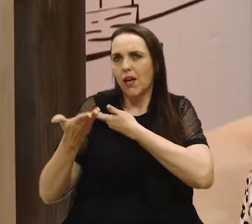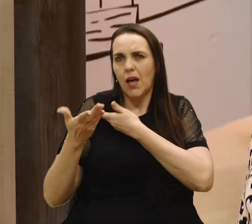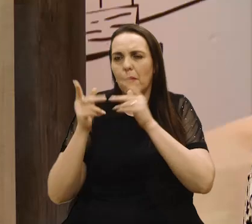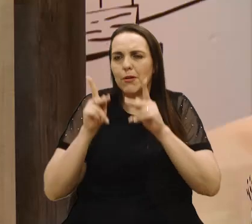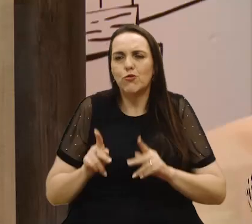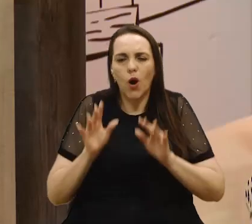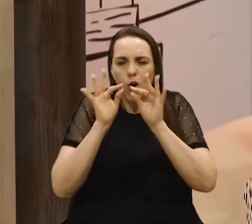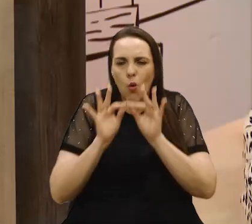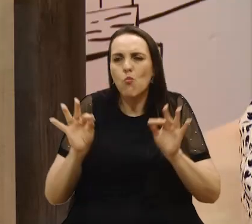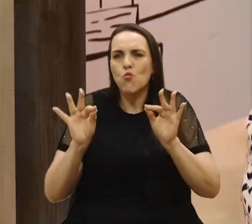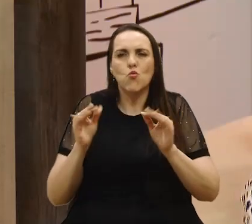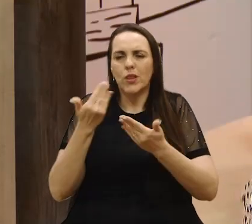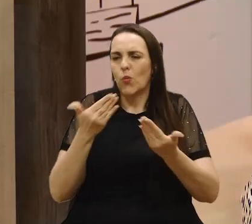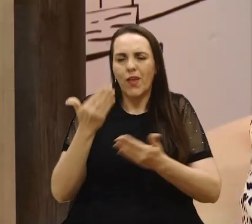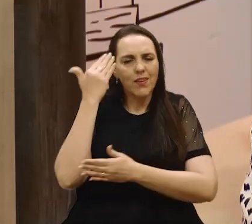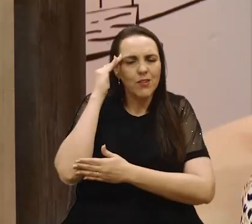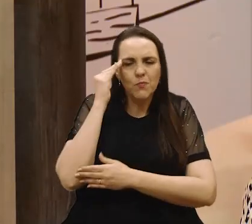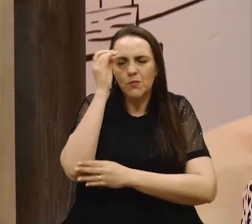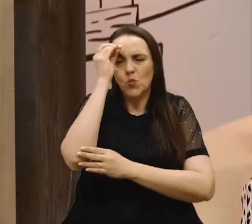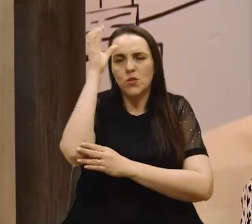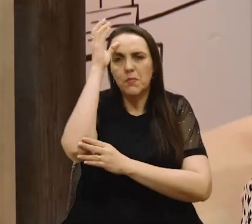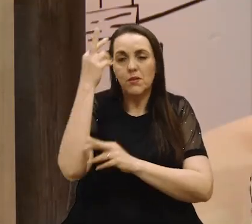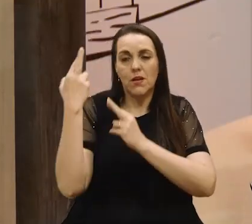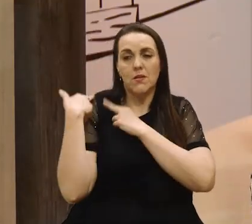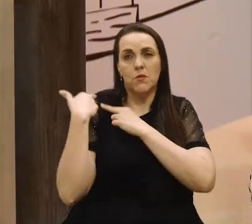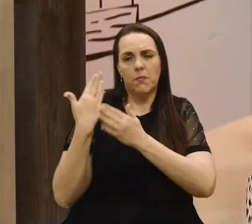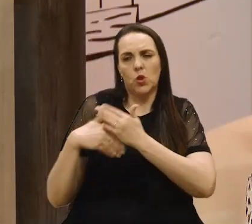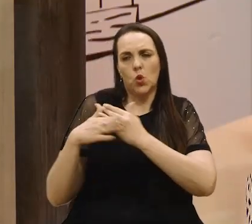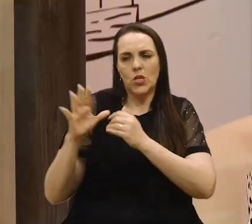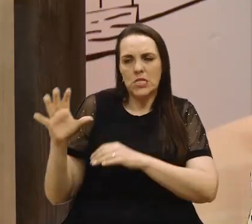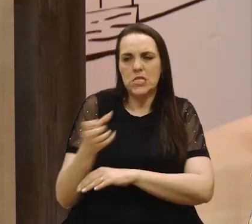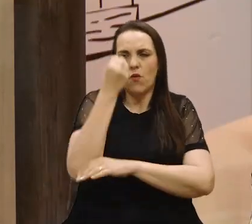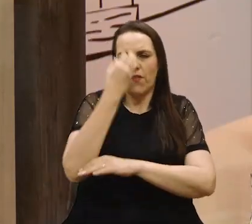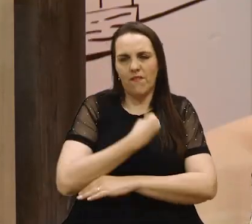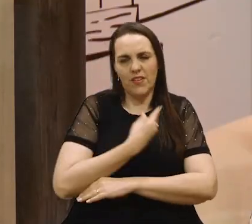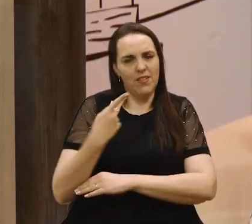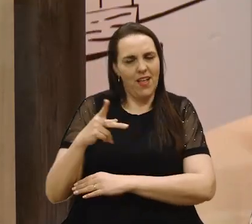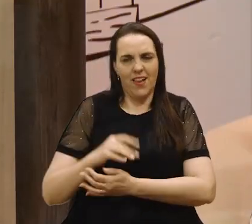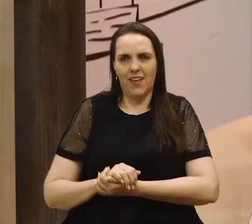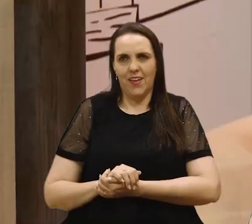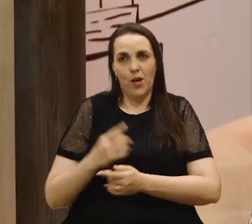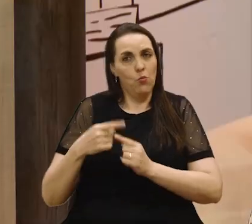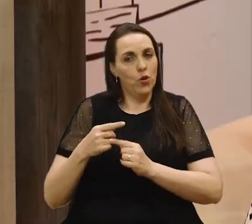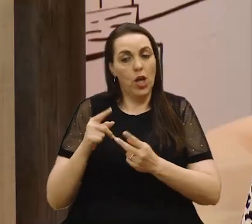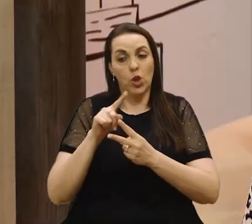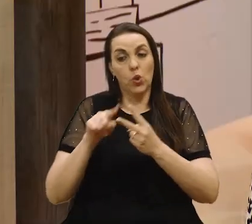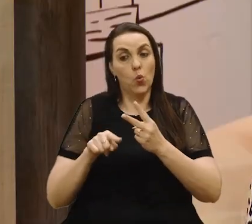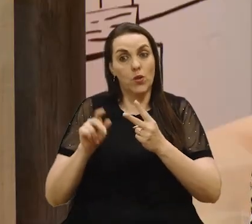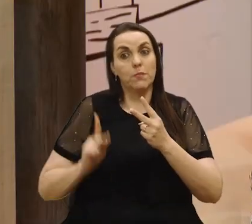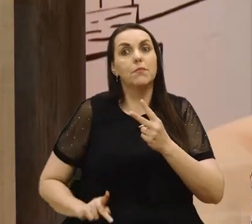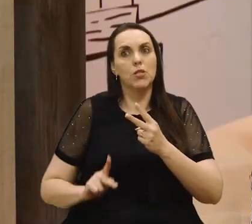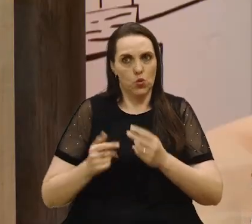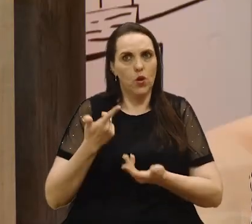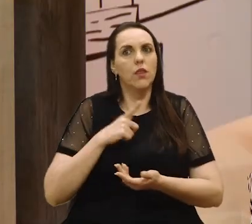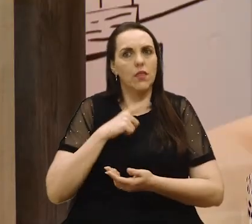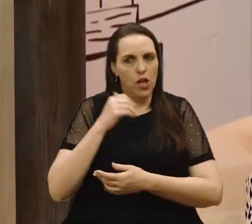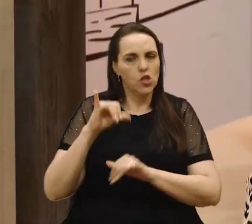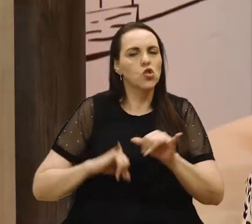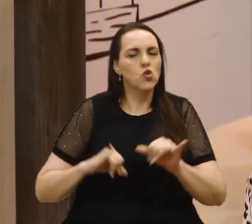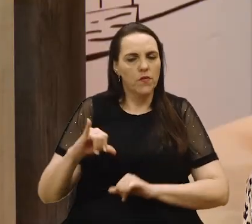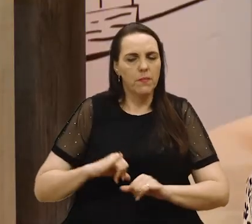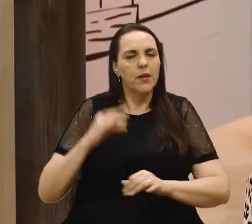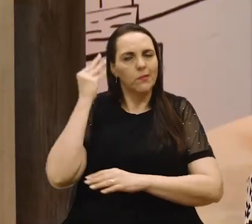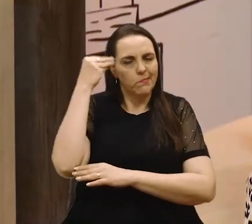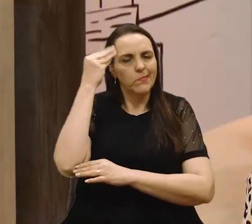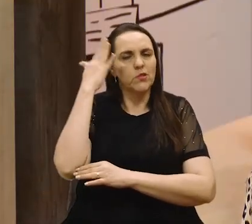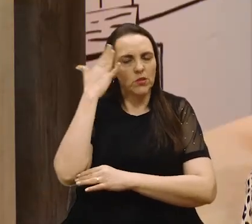uma pessoa comum, que não tem um entendimento, que não tem um conhecimento, a responsabilidade de salvar uma vida. Porque daí tu vai ter 2 pessoas em sofrimento psíquico, não